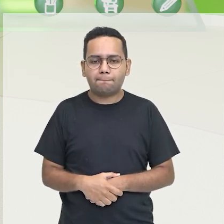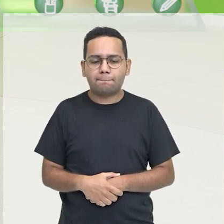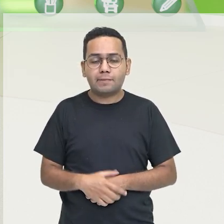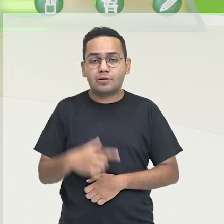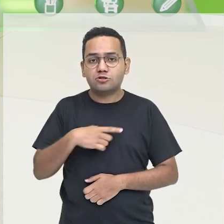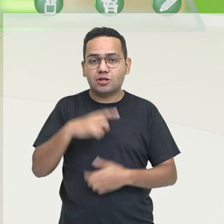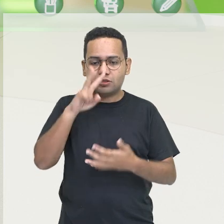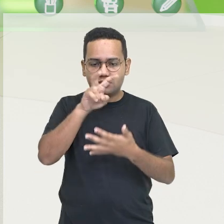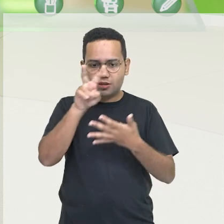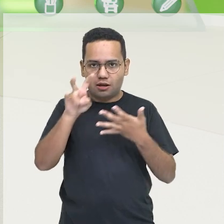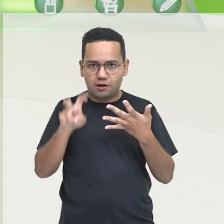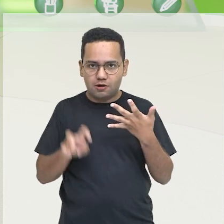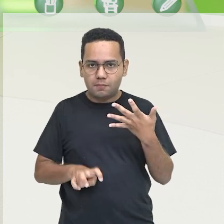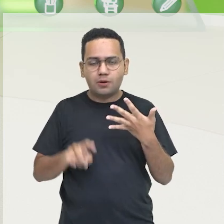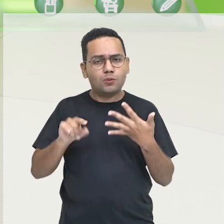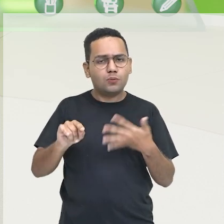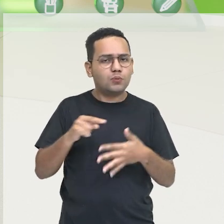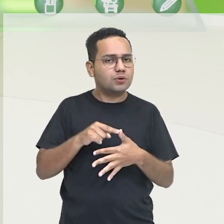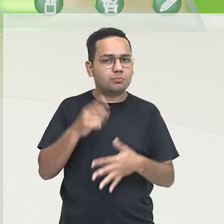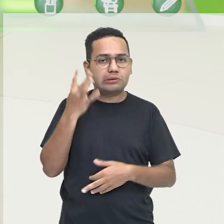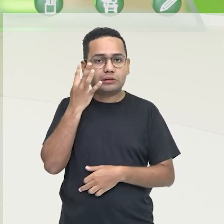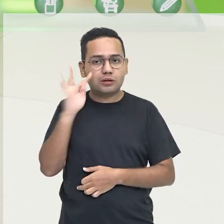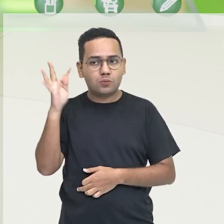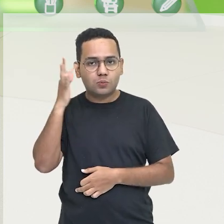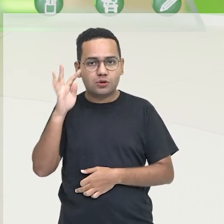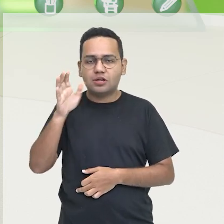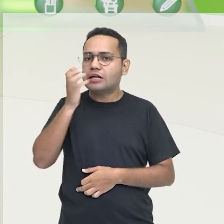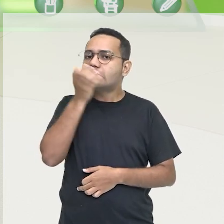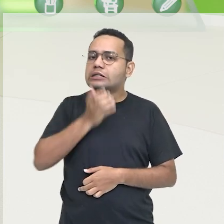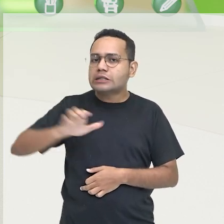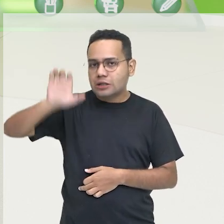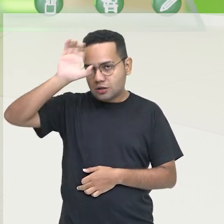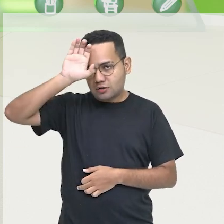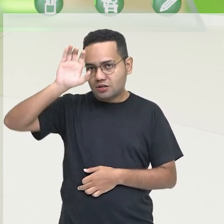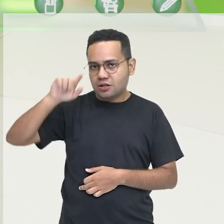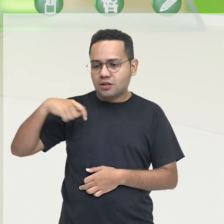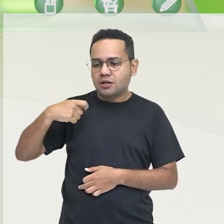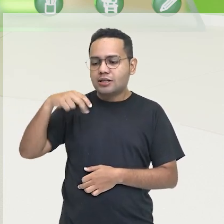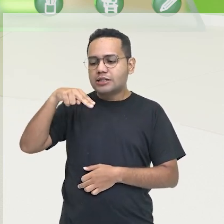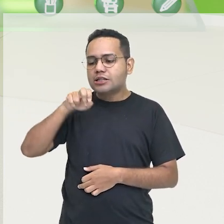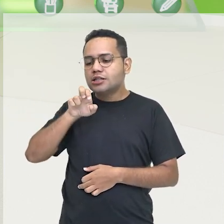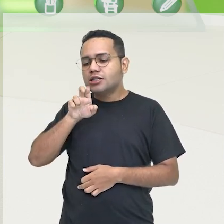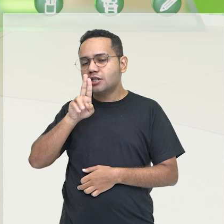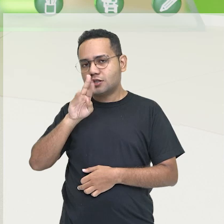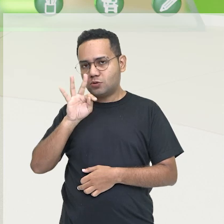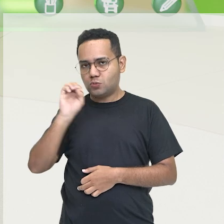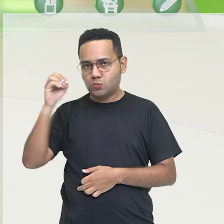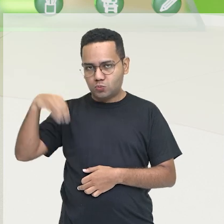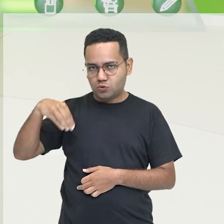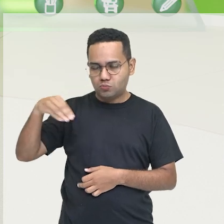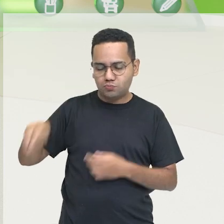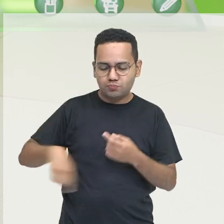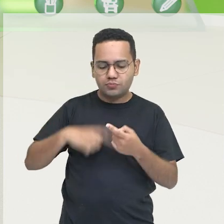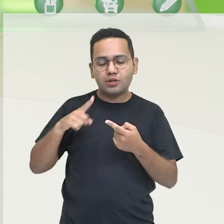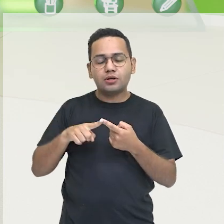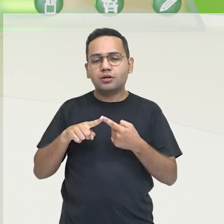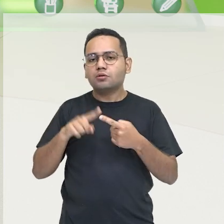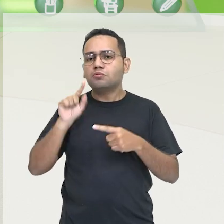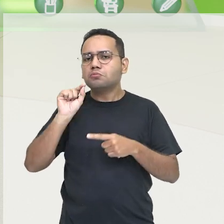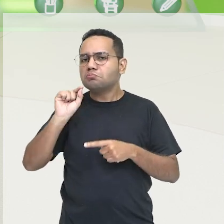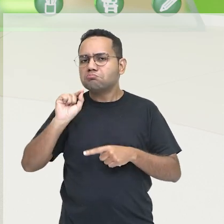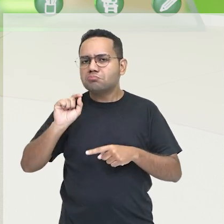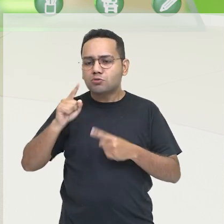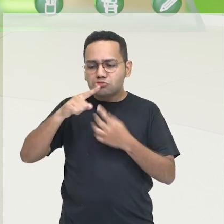que envolvia as leis de Newton, estudamos também os tipos de propagação.